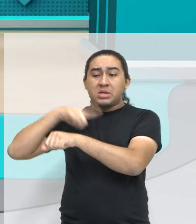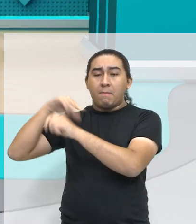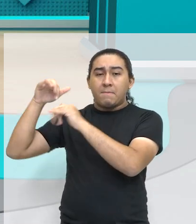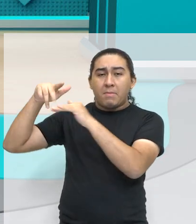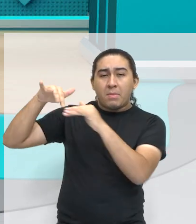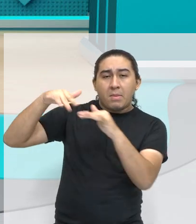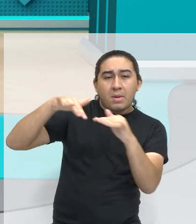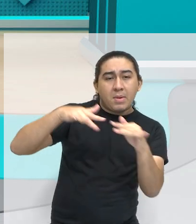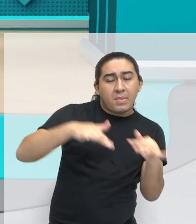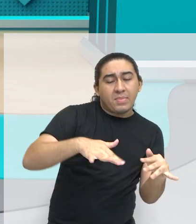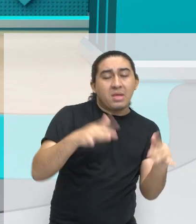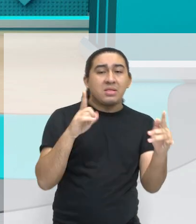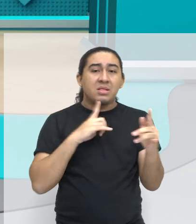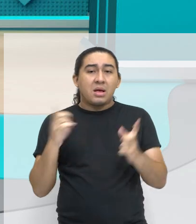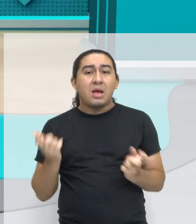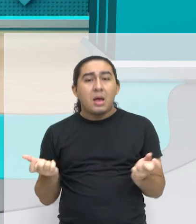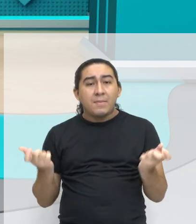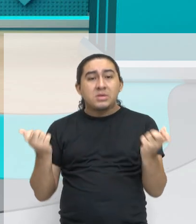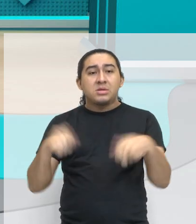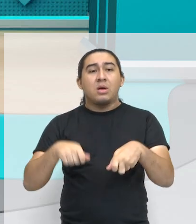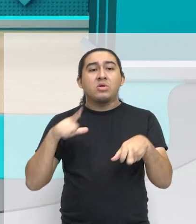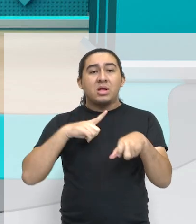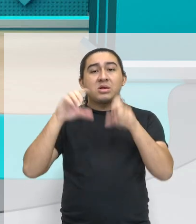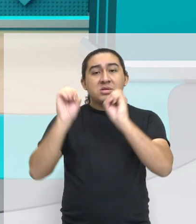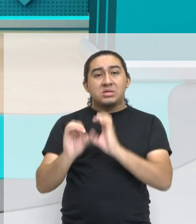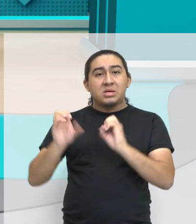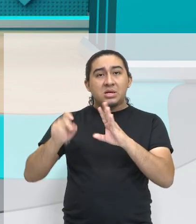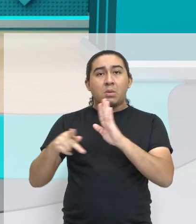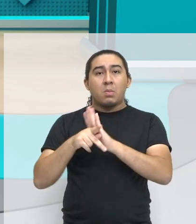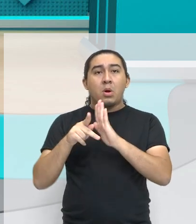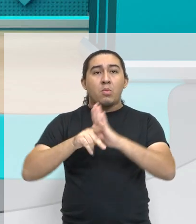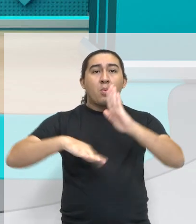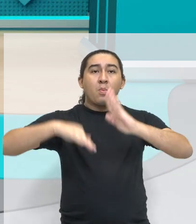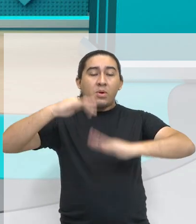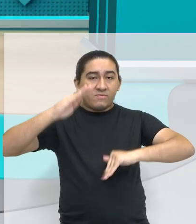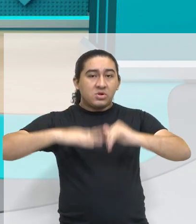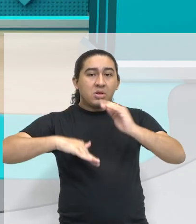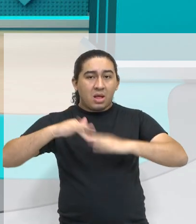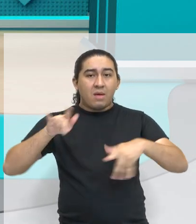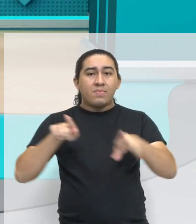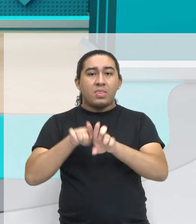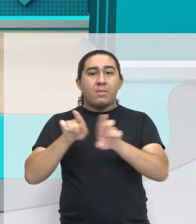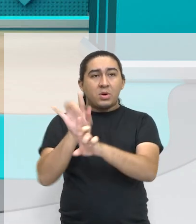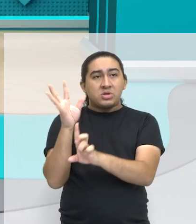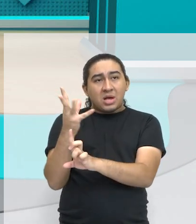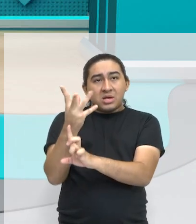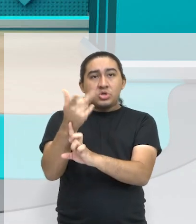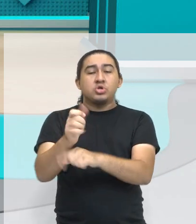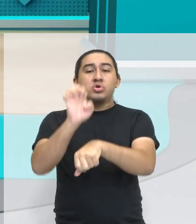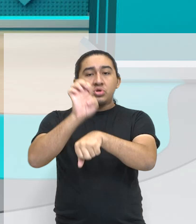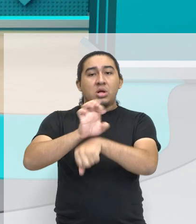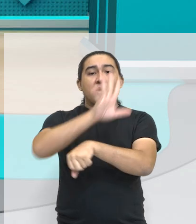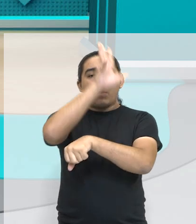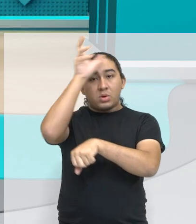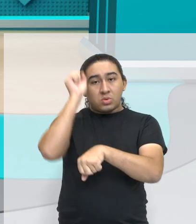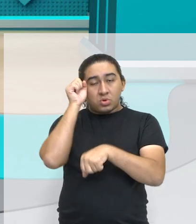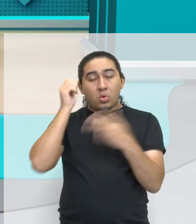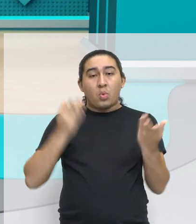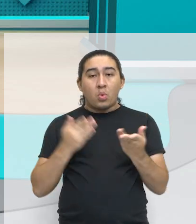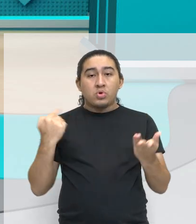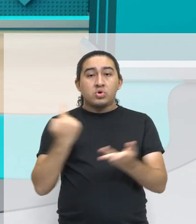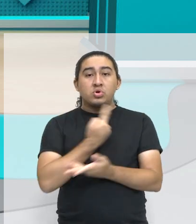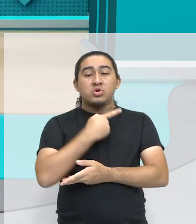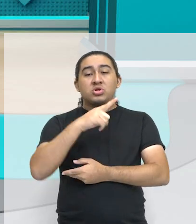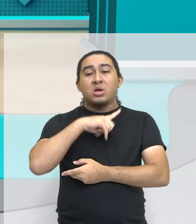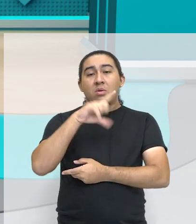quê? Capacitaram os profissionais, né, os artistas amazonenses, e hoje nós